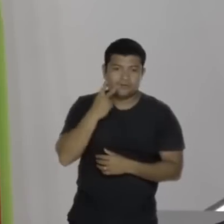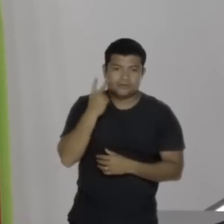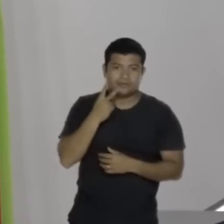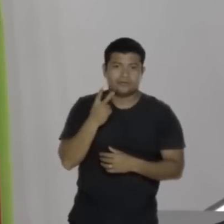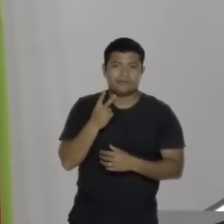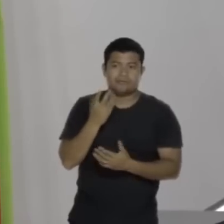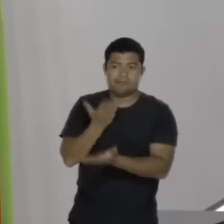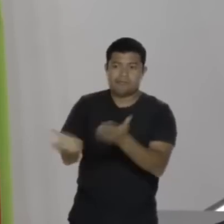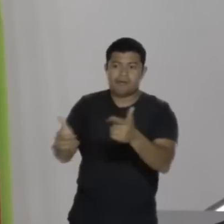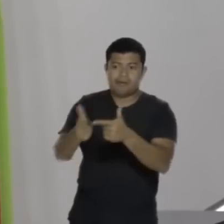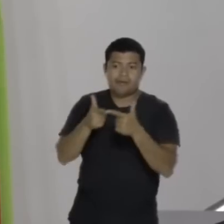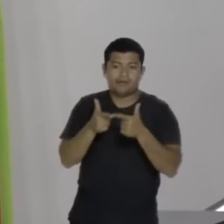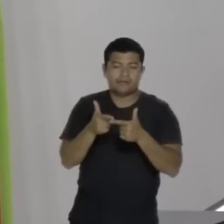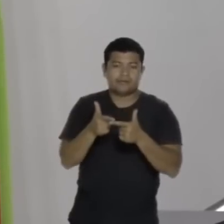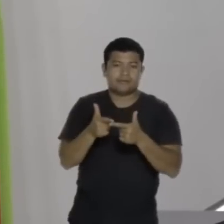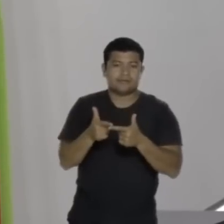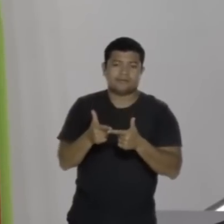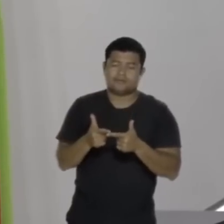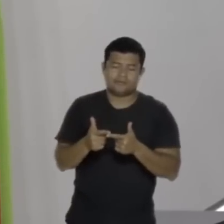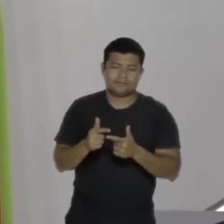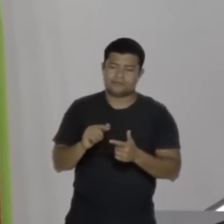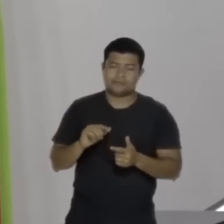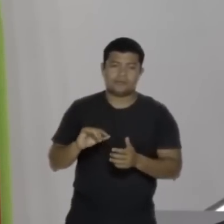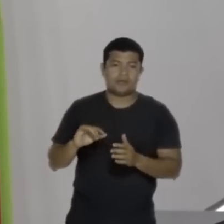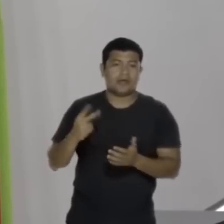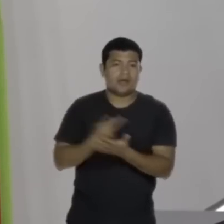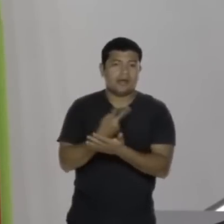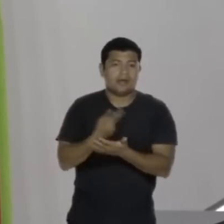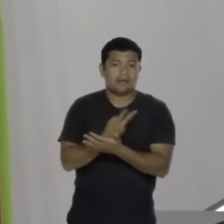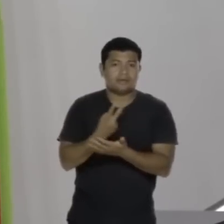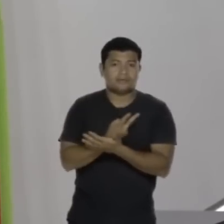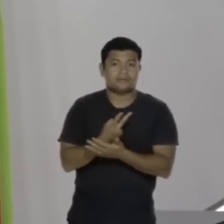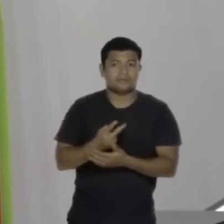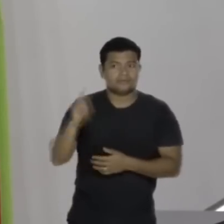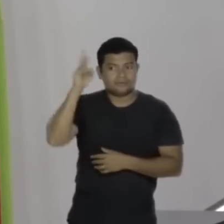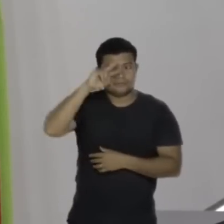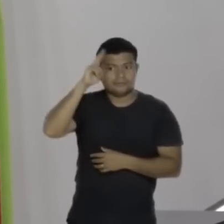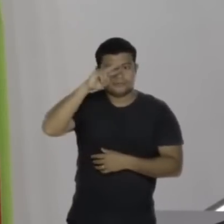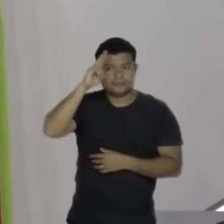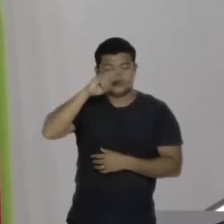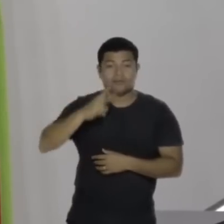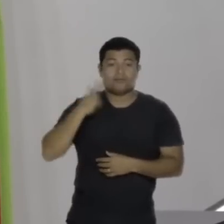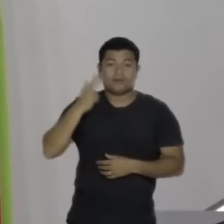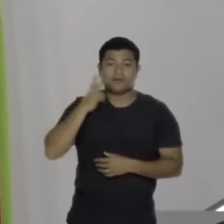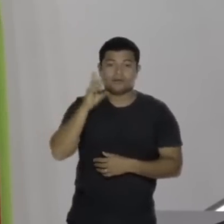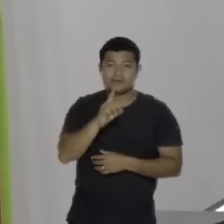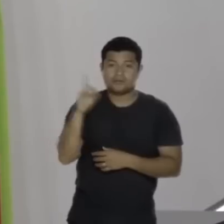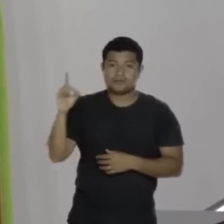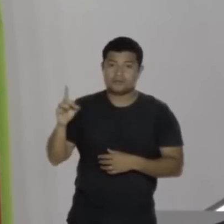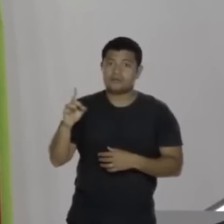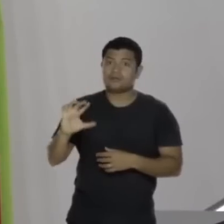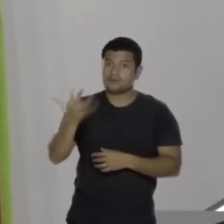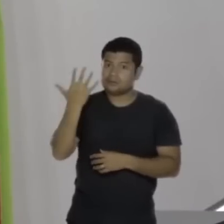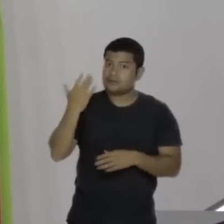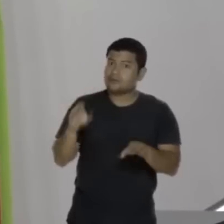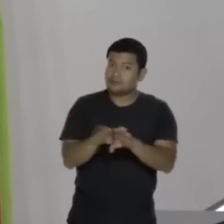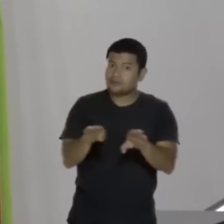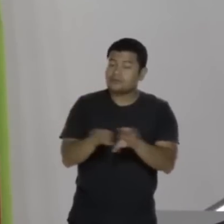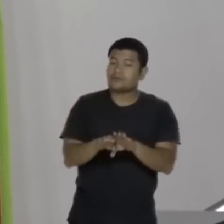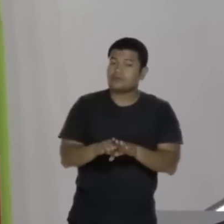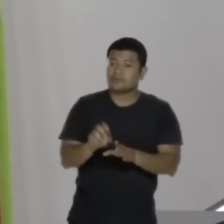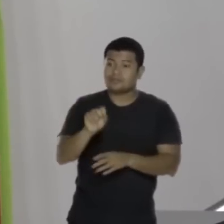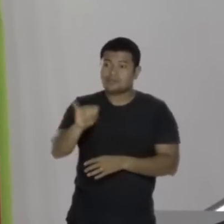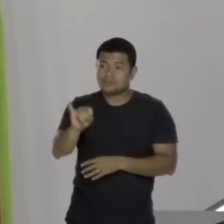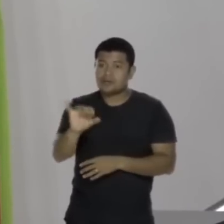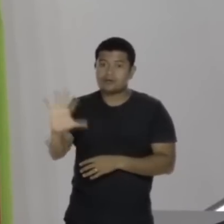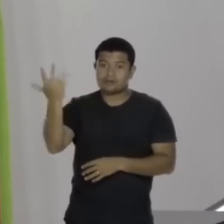têm direito à sua opinião. Seria bom ela lembrar disso quando um vereador de direita contesta uma deputada também. Porque se vale para um, vale